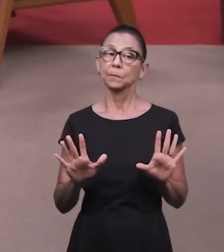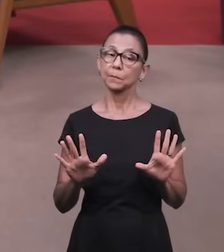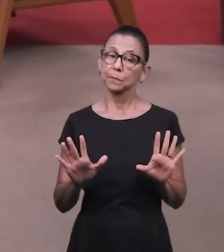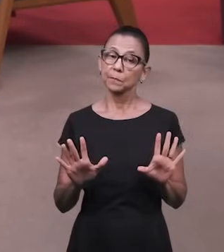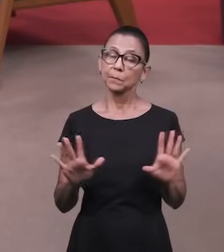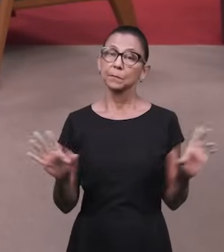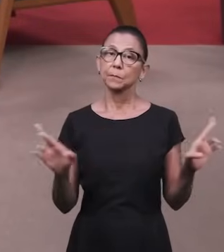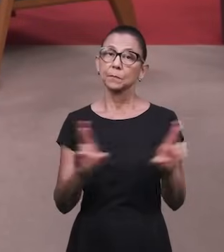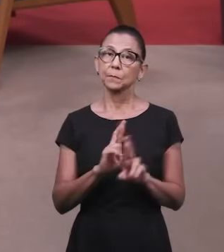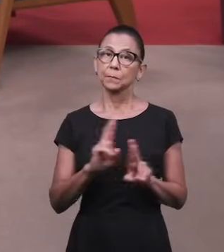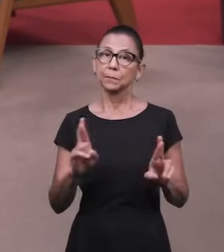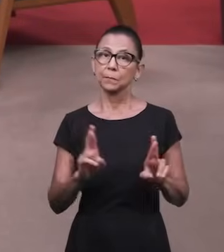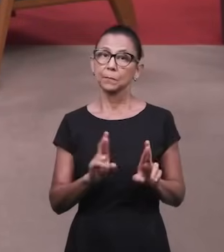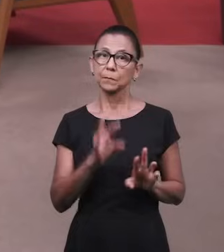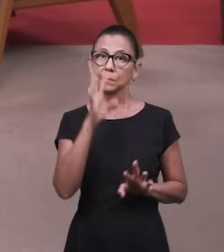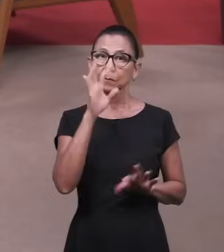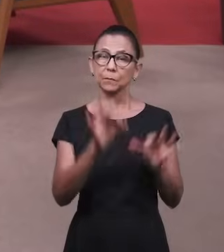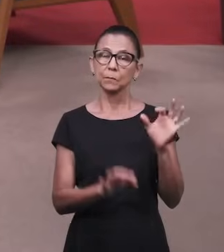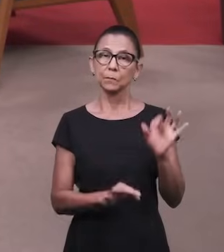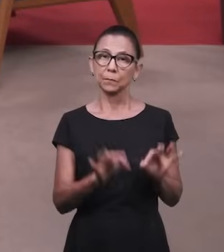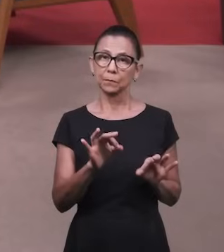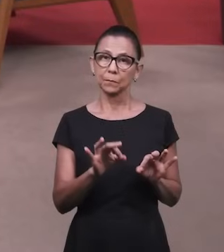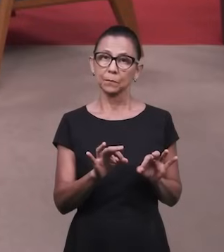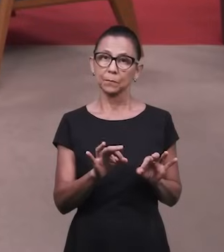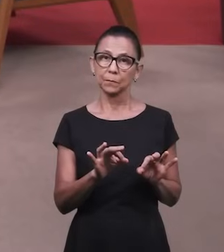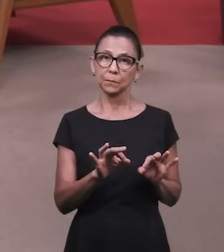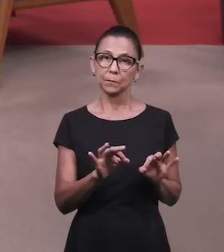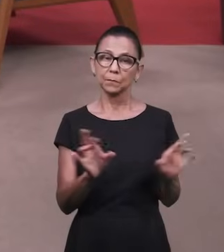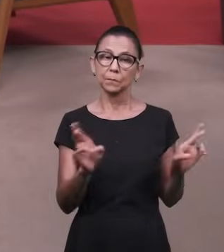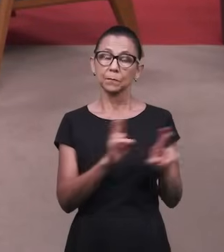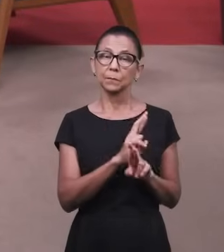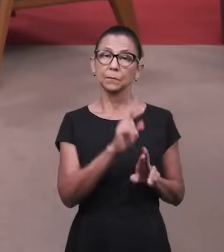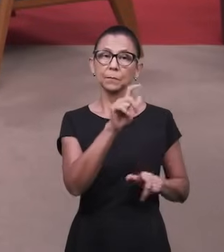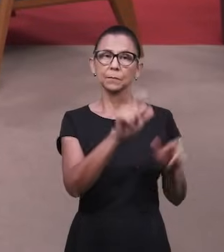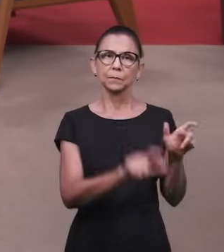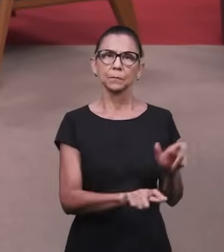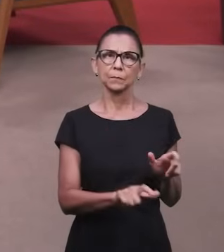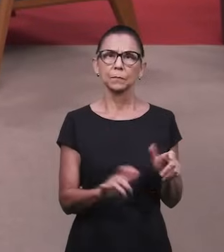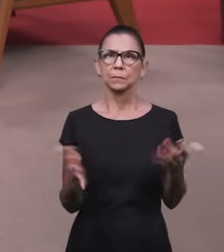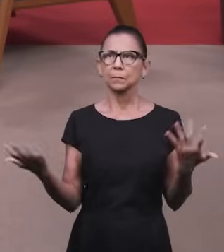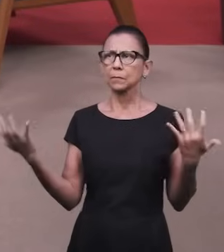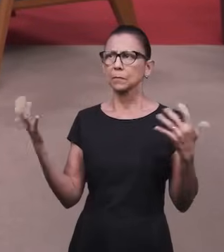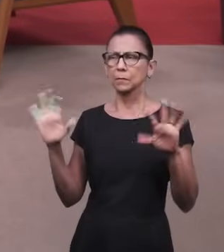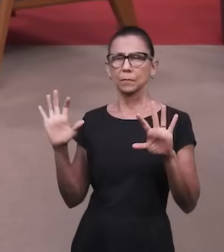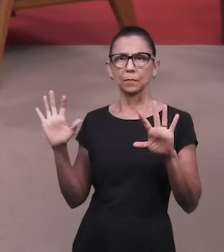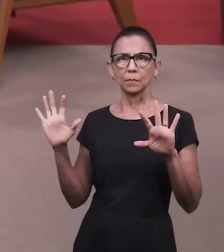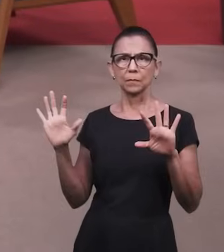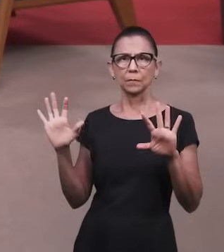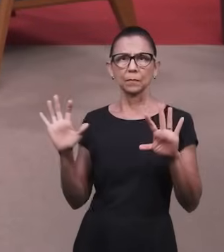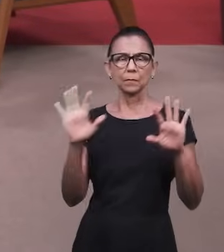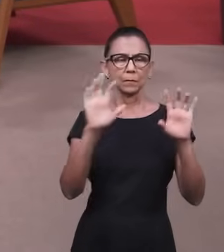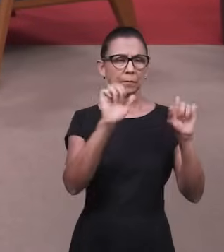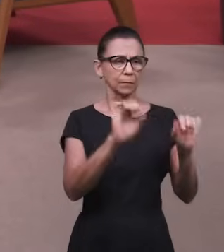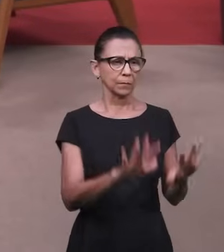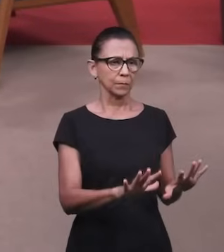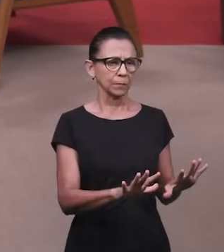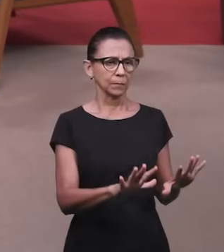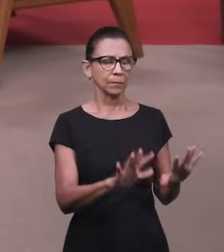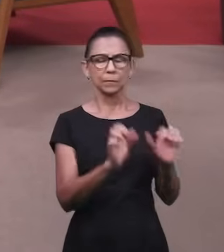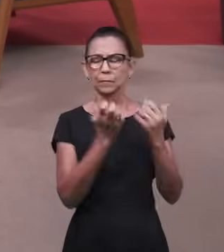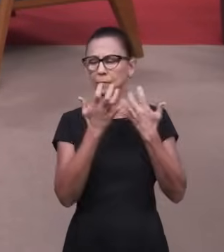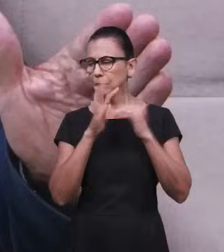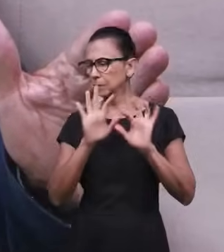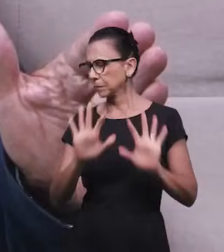bênção. E os avisos estão aí. Estão todos aqui. A palavra é como espada mesmo, né? Ela é muito